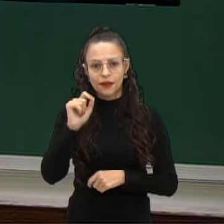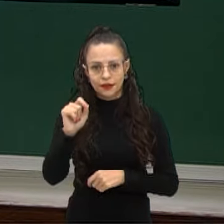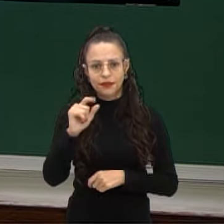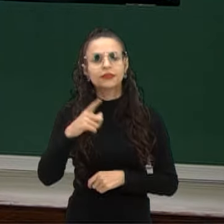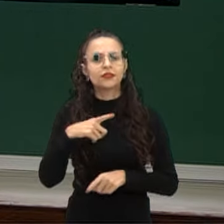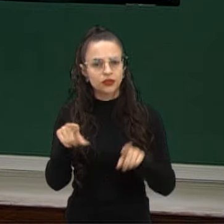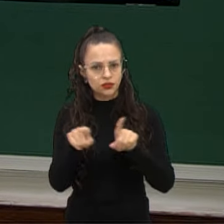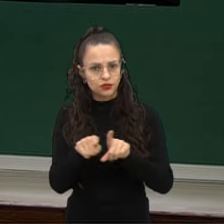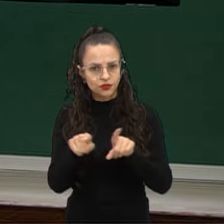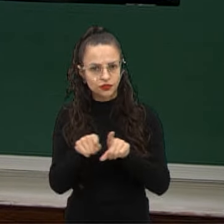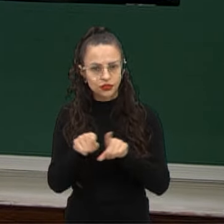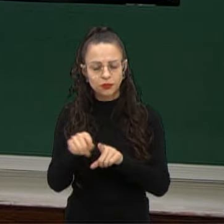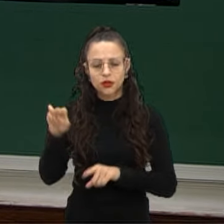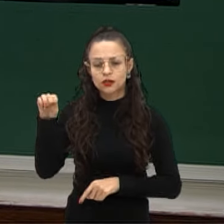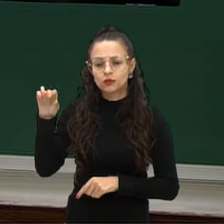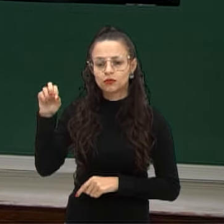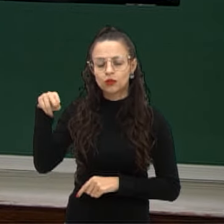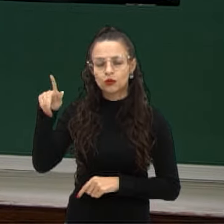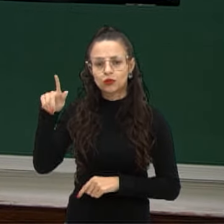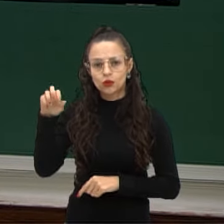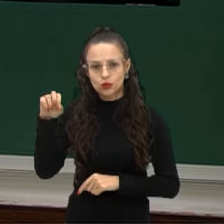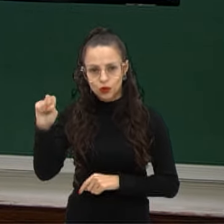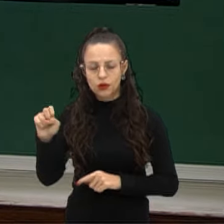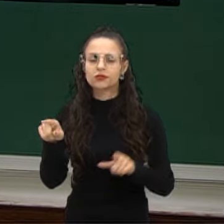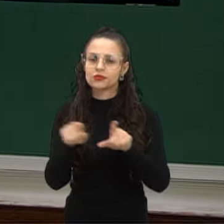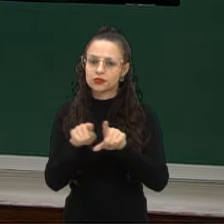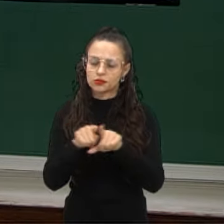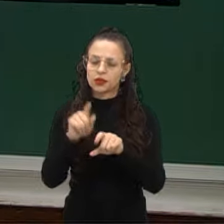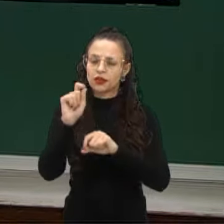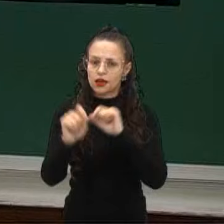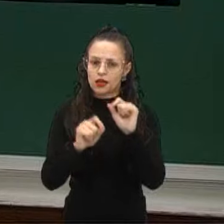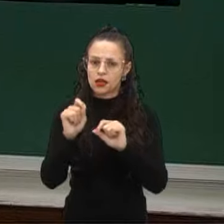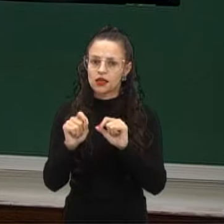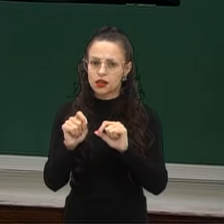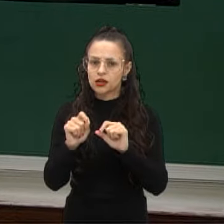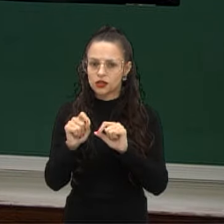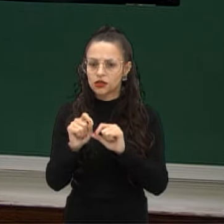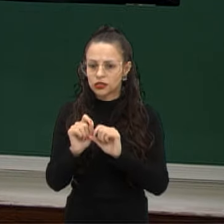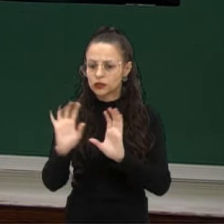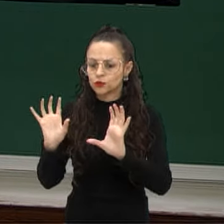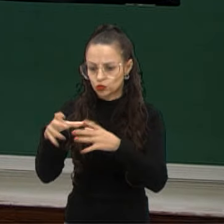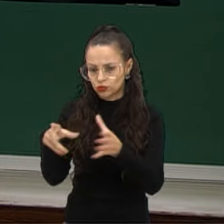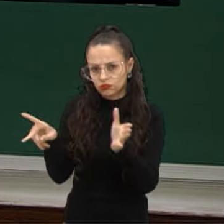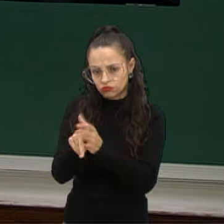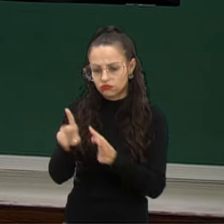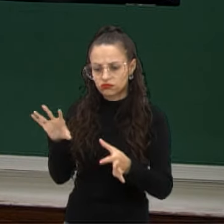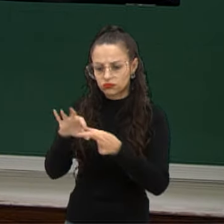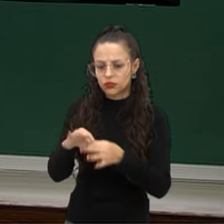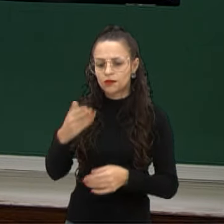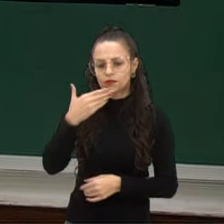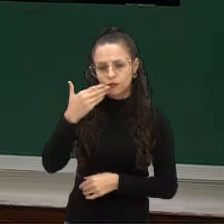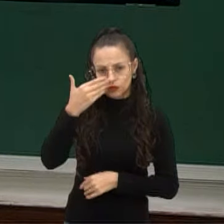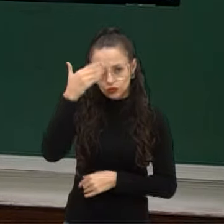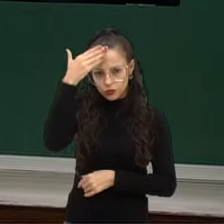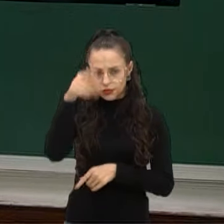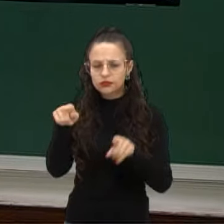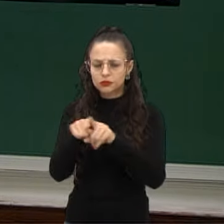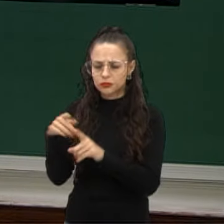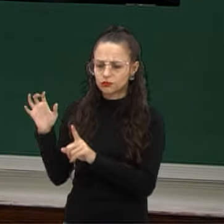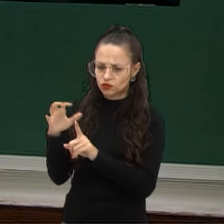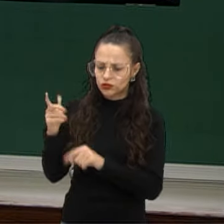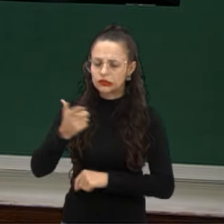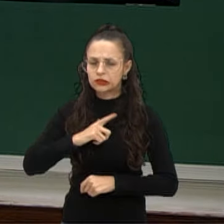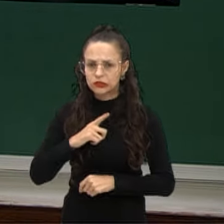teve também os mongóis que acabaram virando uma parte ali muçulmano, né? Que vieram também nessa influência. Vocês